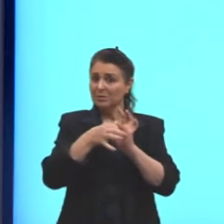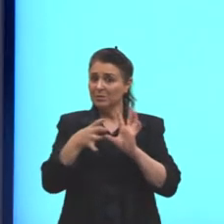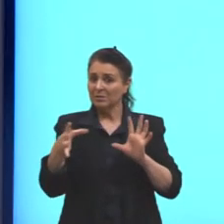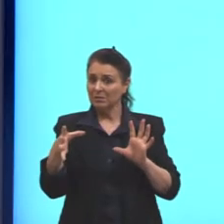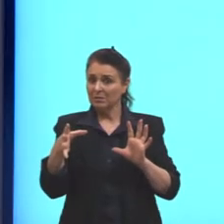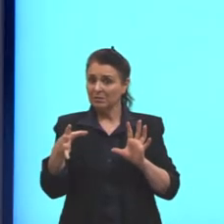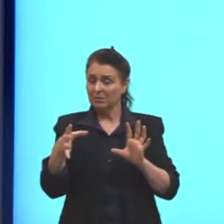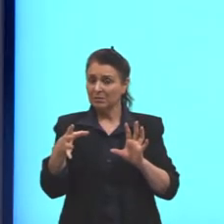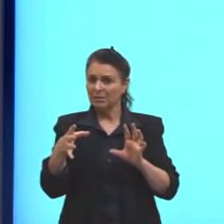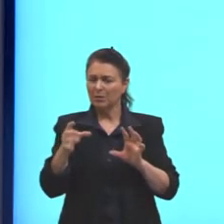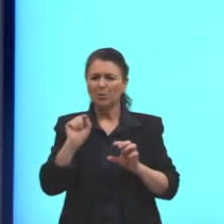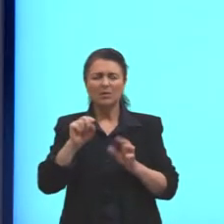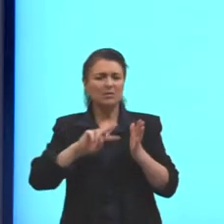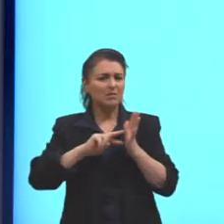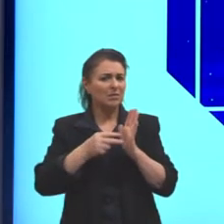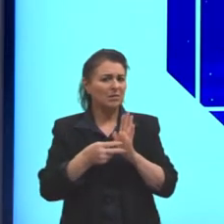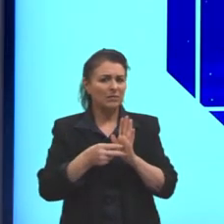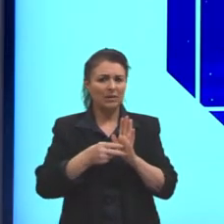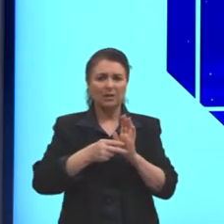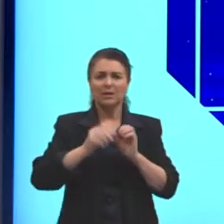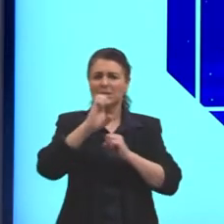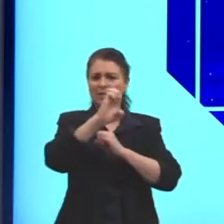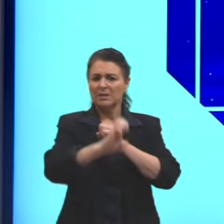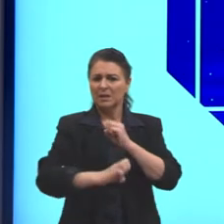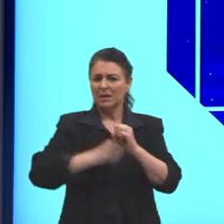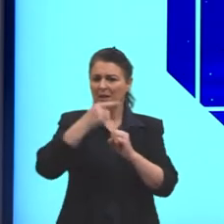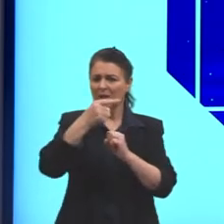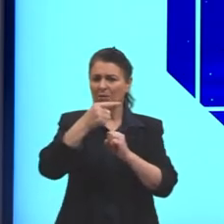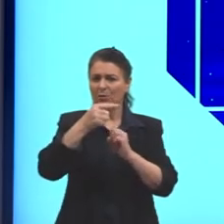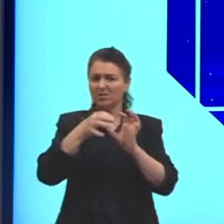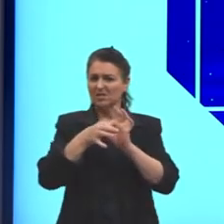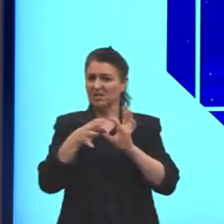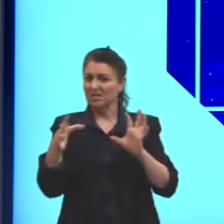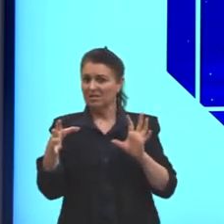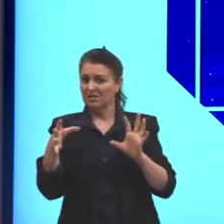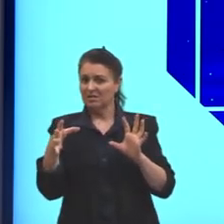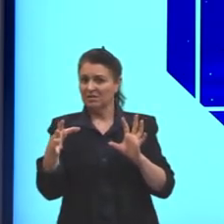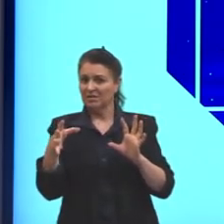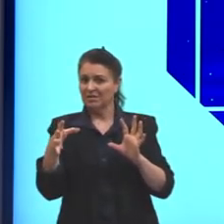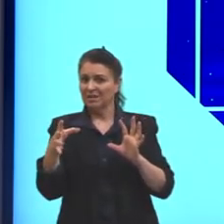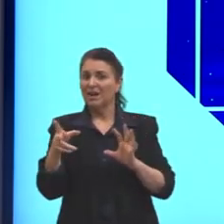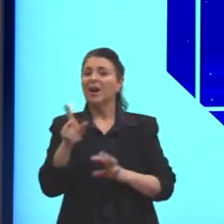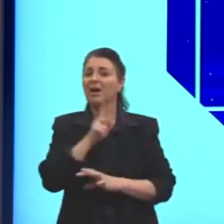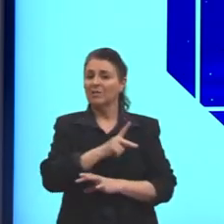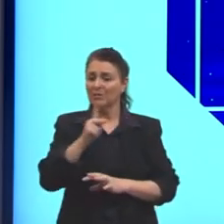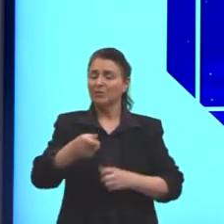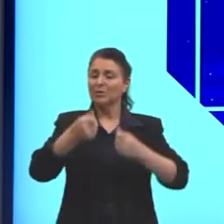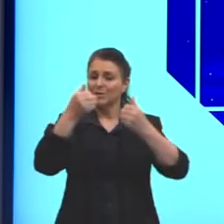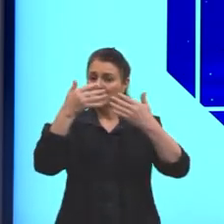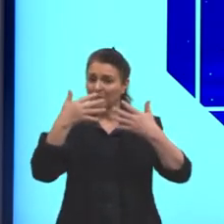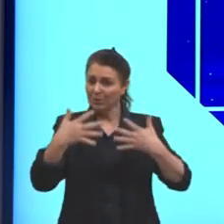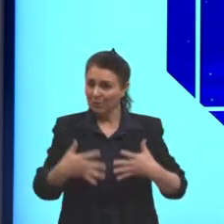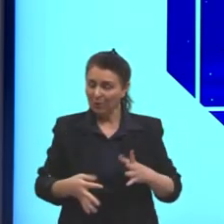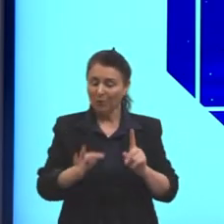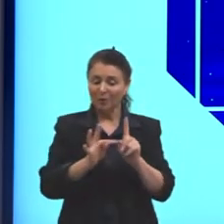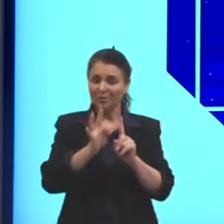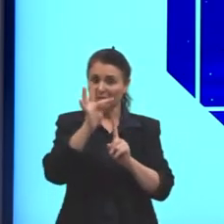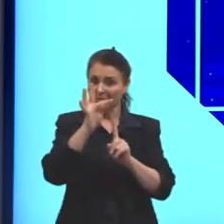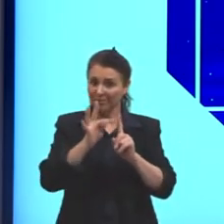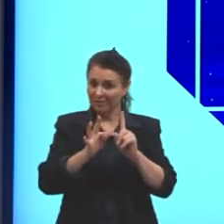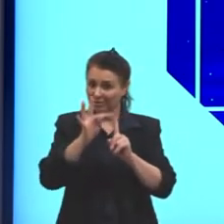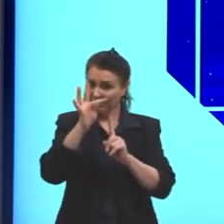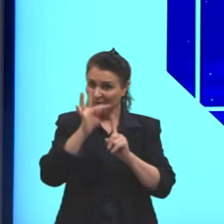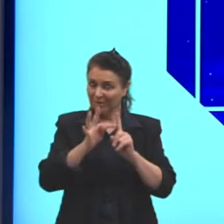que que é o que que são esses elétrons livres tá a gente já falou um pouquinho lá em termodinâmica quando a gente falou então